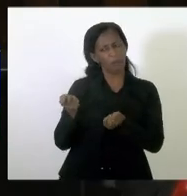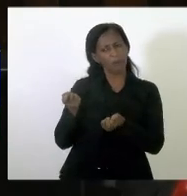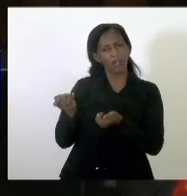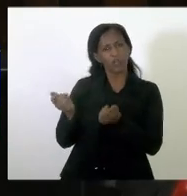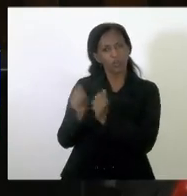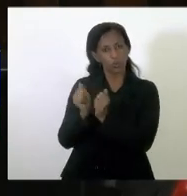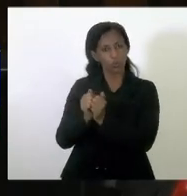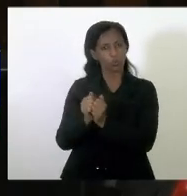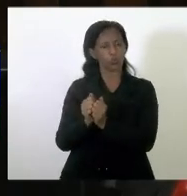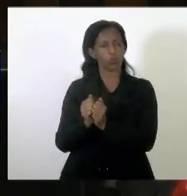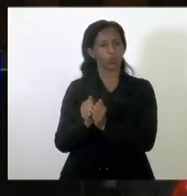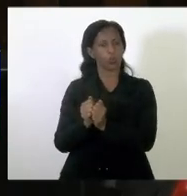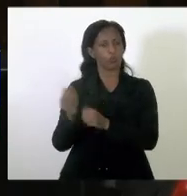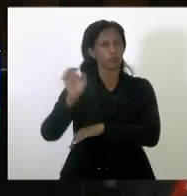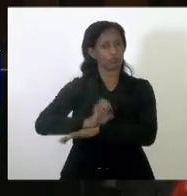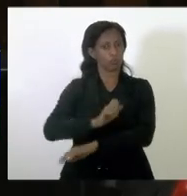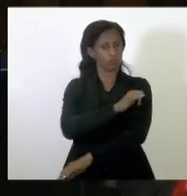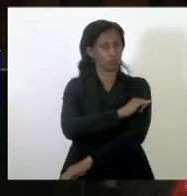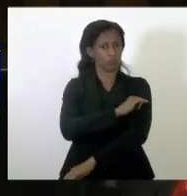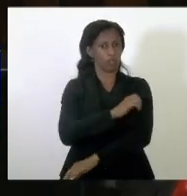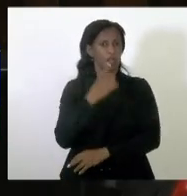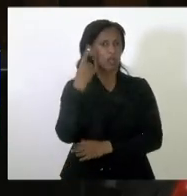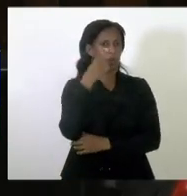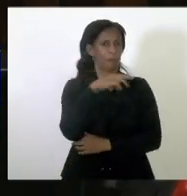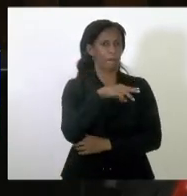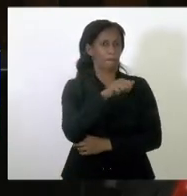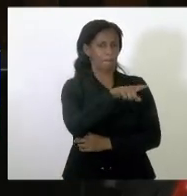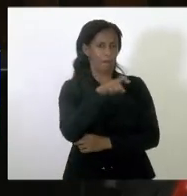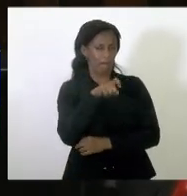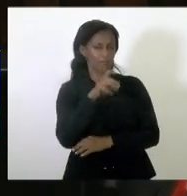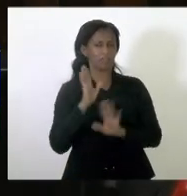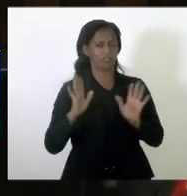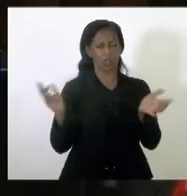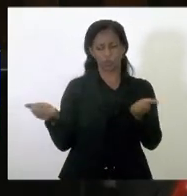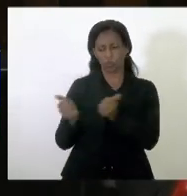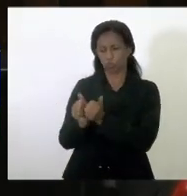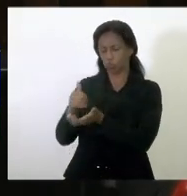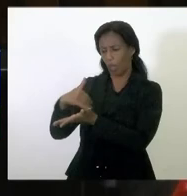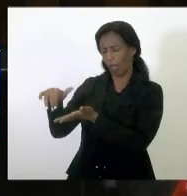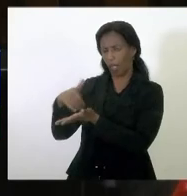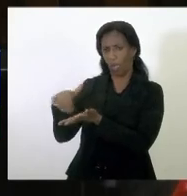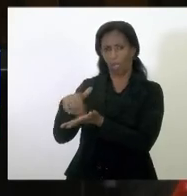às autoridades do governo do estado, o deputado Max, secretário de infraestrutura, o secretário